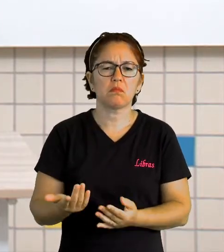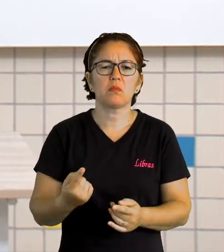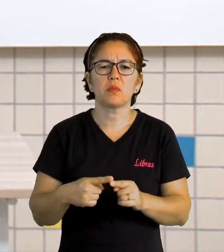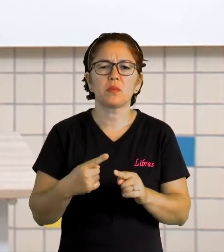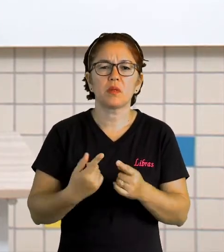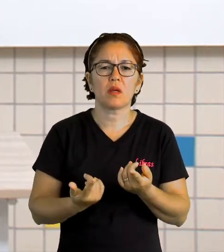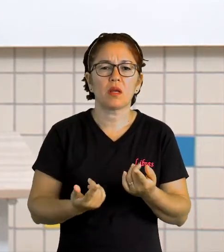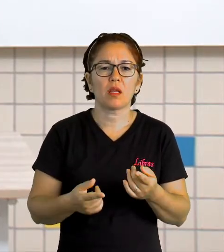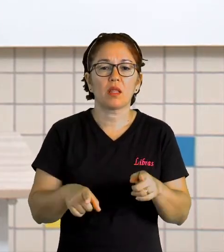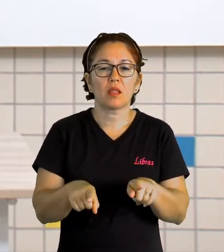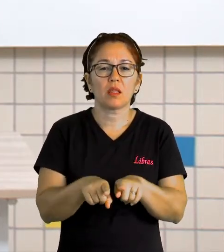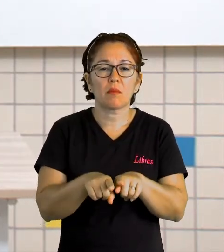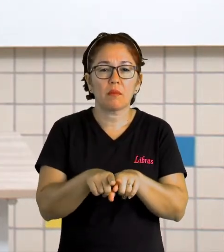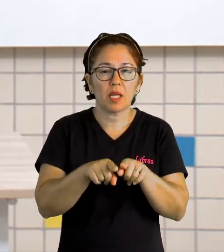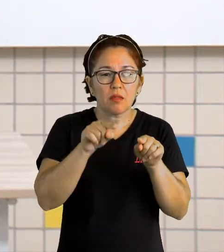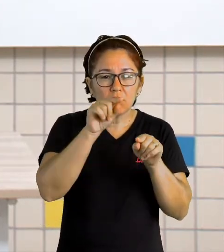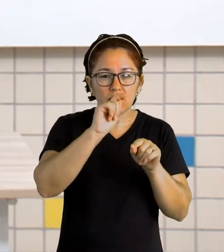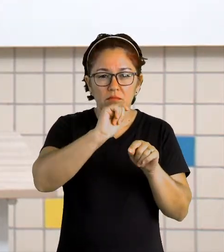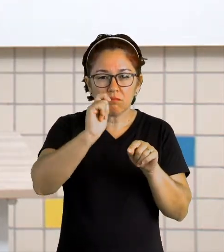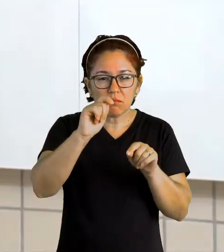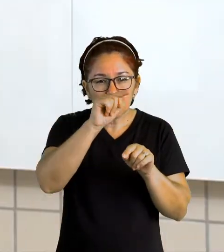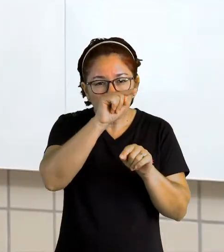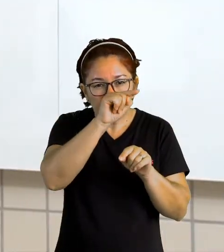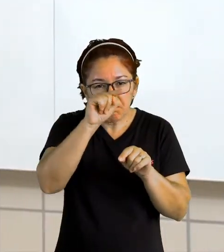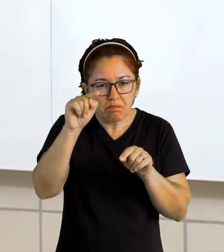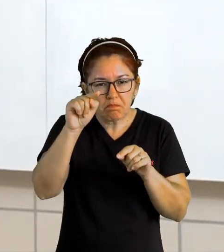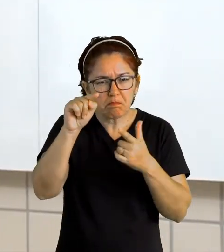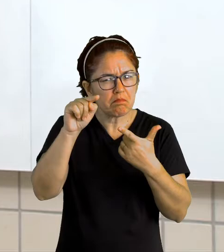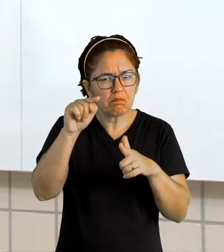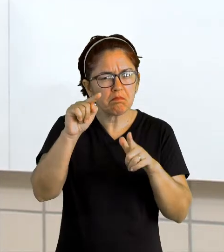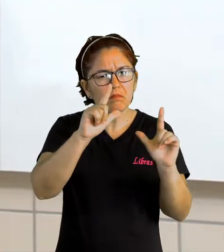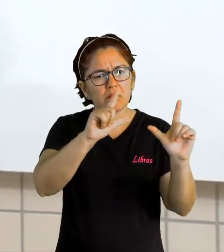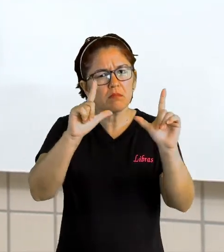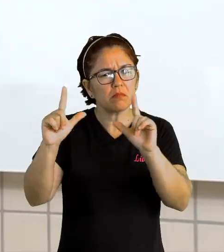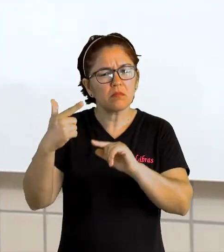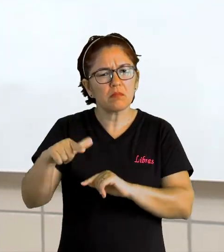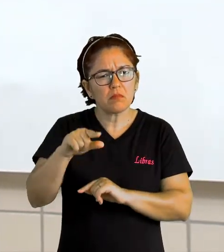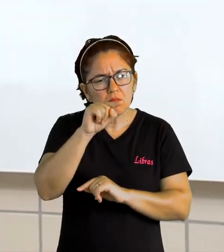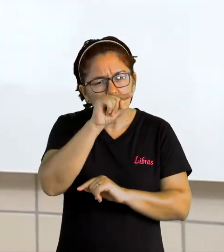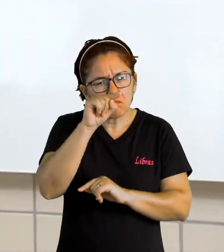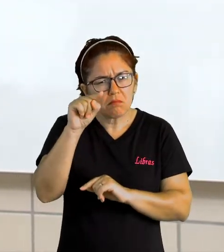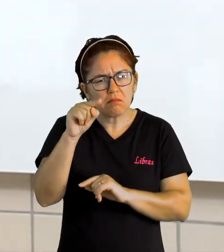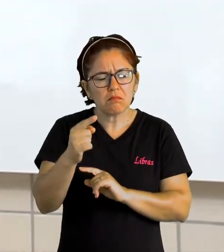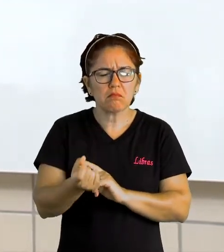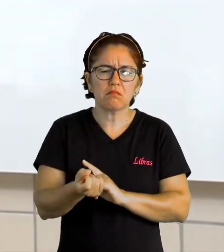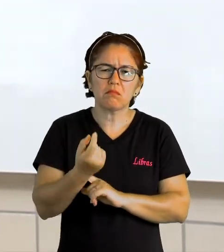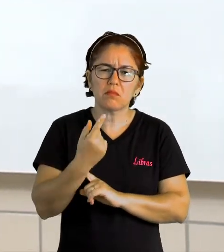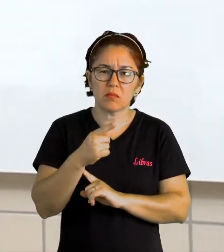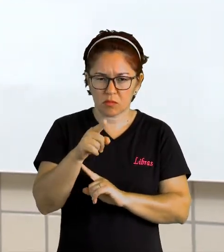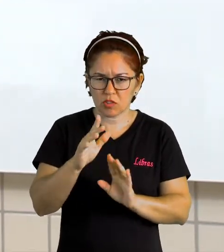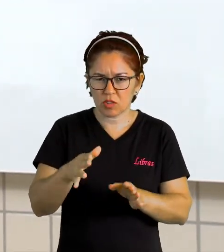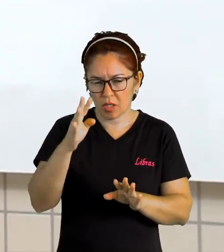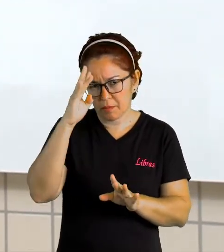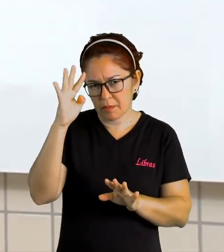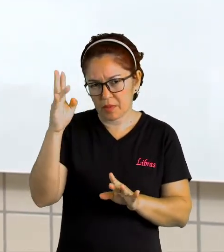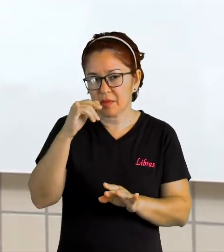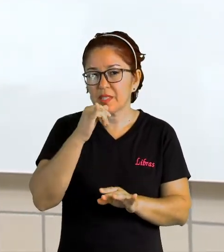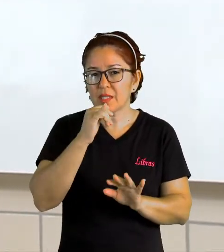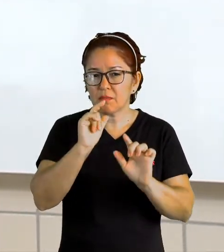sabe explicar? Vocês já pararam para pensar por que no gibi não existe